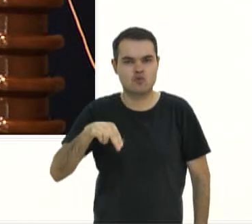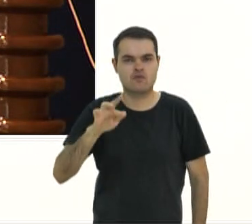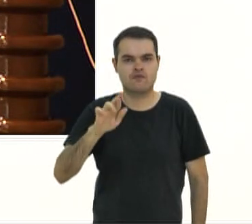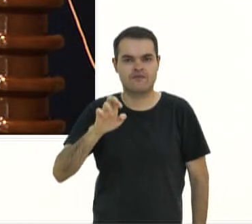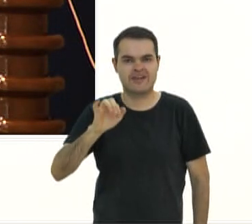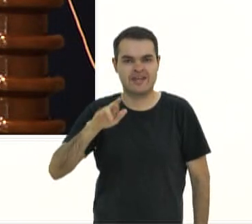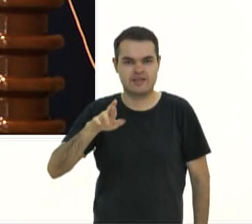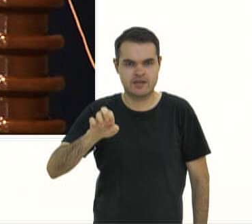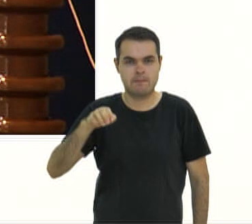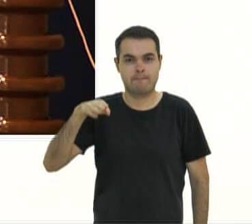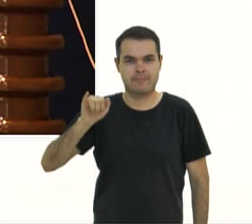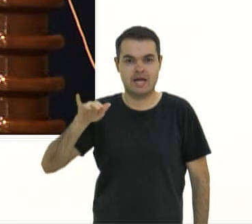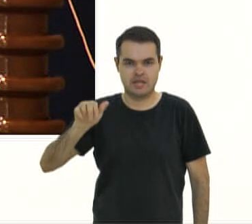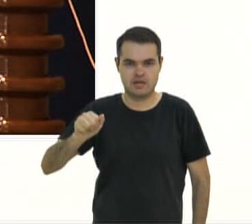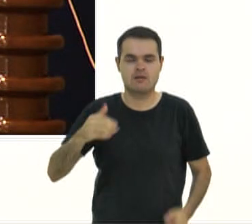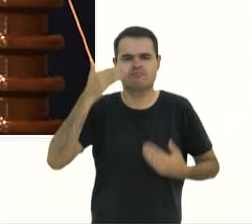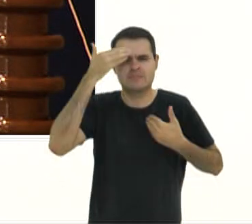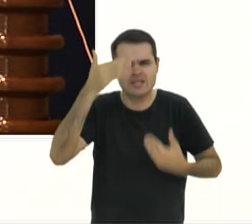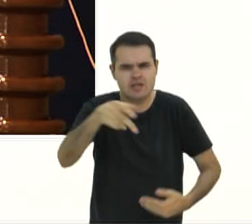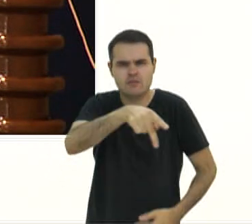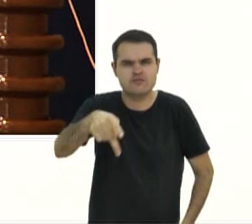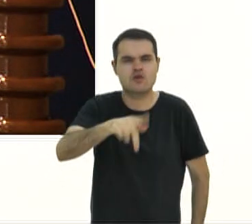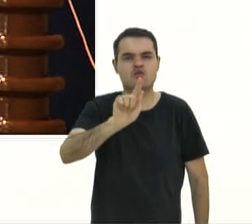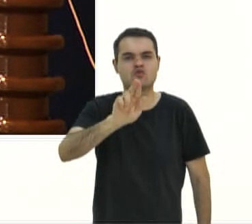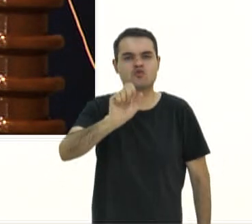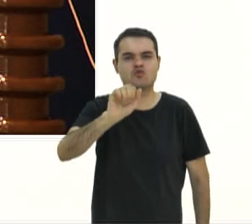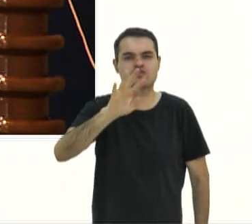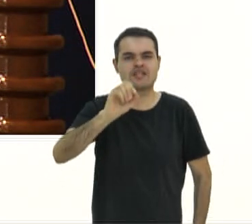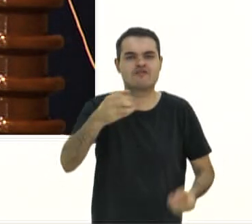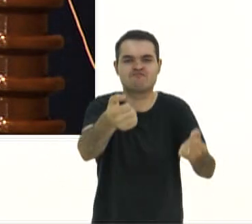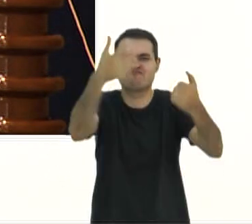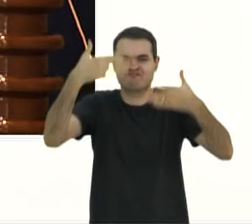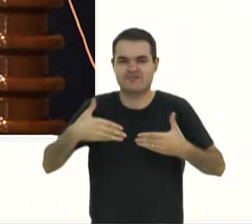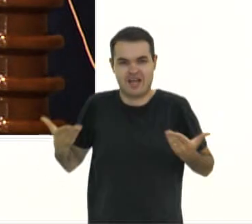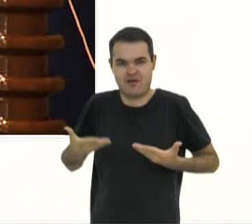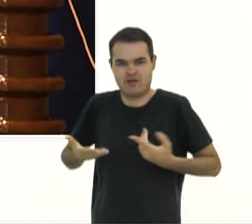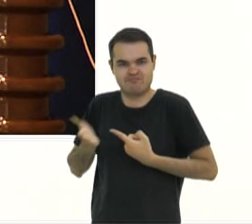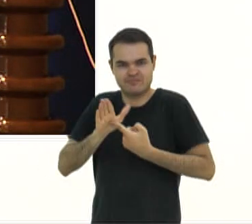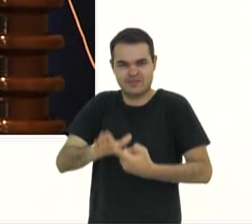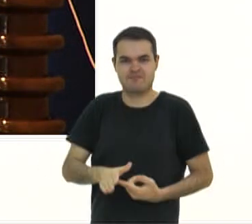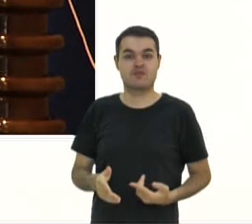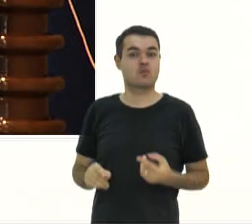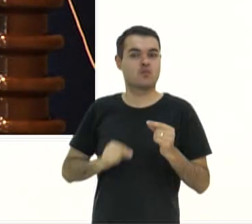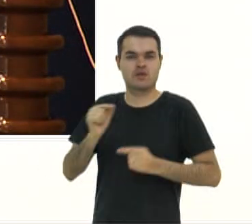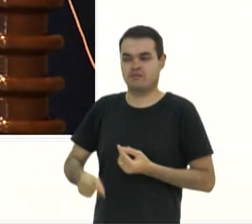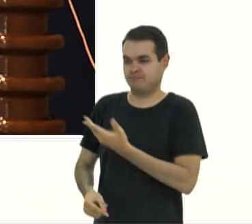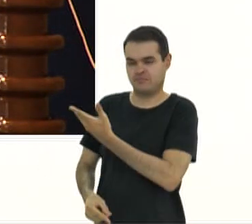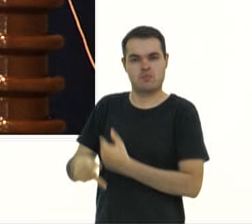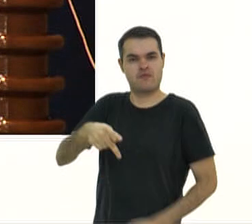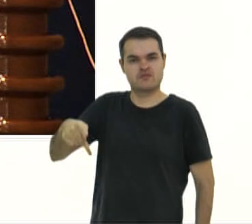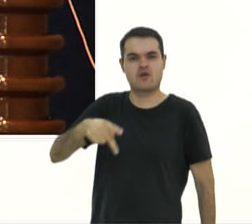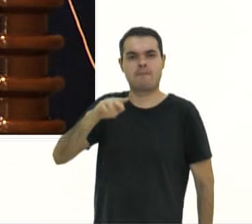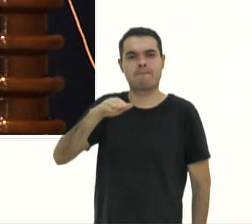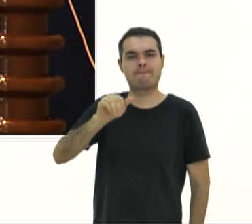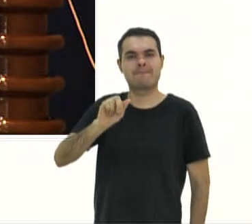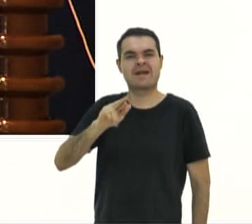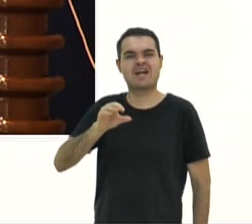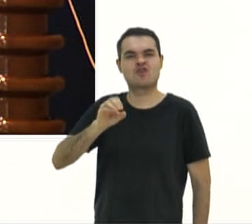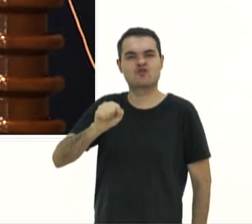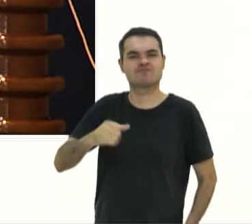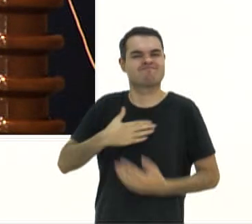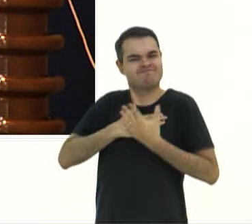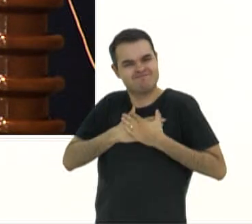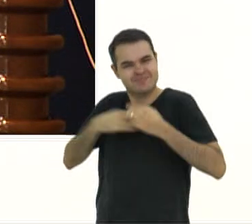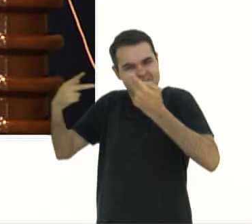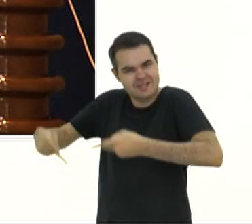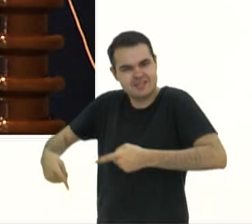Maia. Obrigado, professor Gustavo, por ter passado a bola para a gente aqui e apresento a vocês o professor Marcos, querido aqui na instituição,